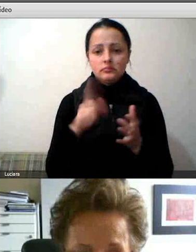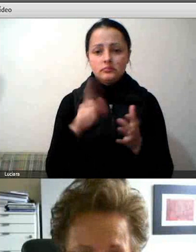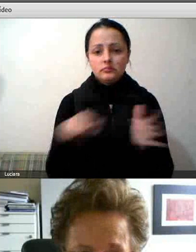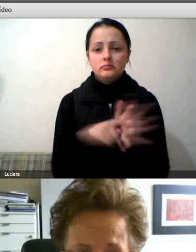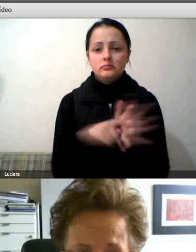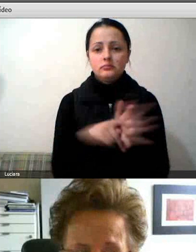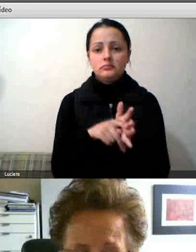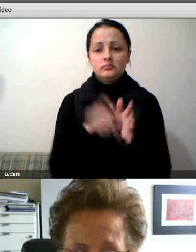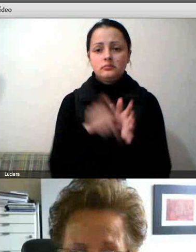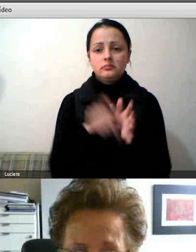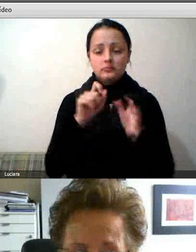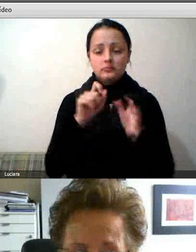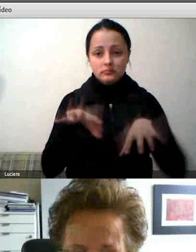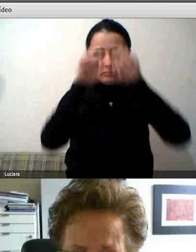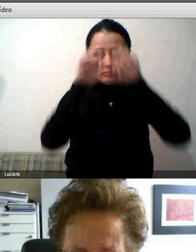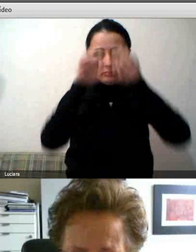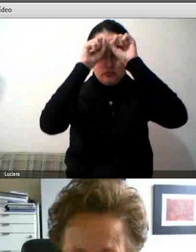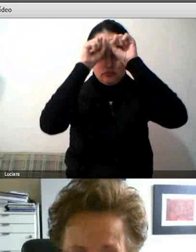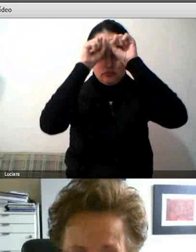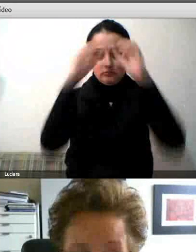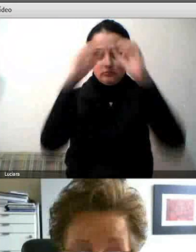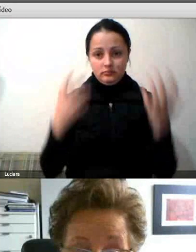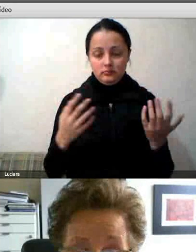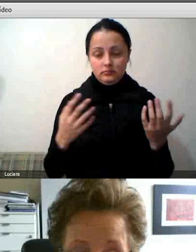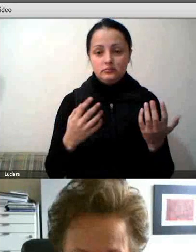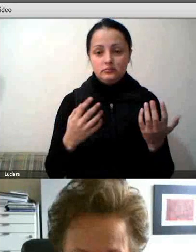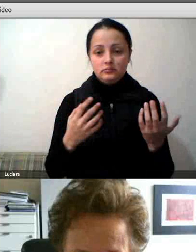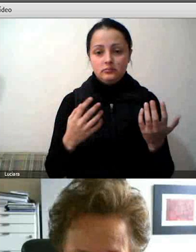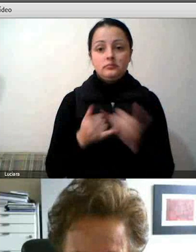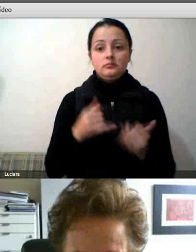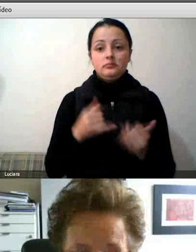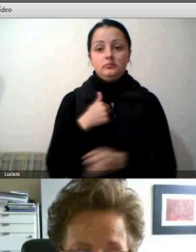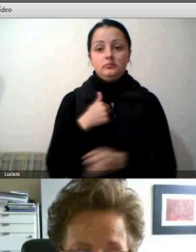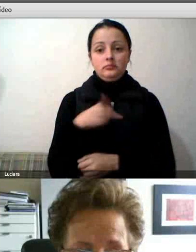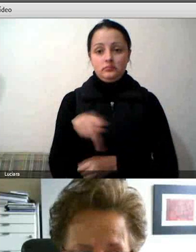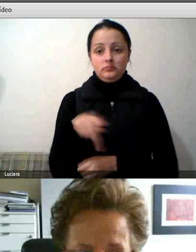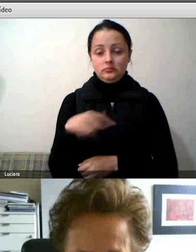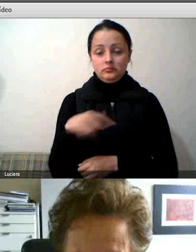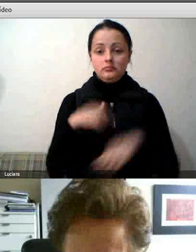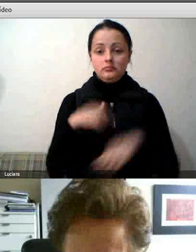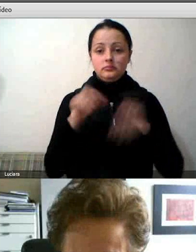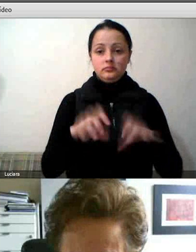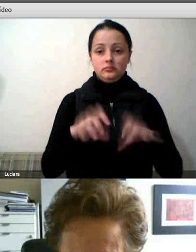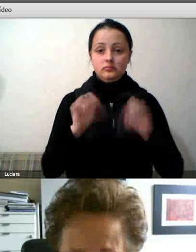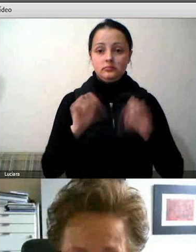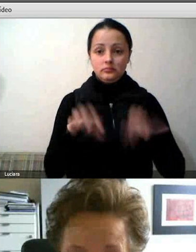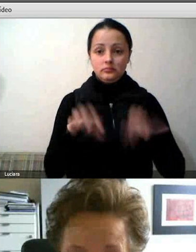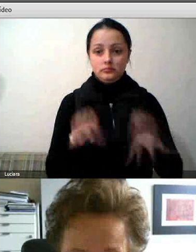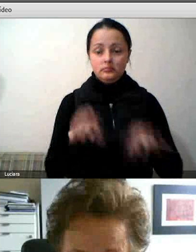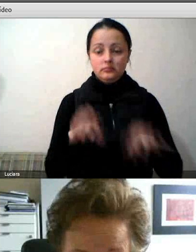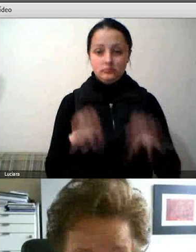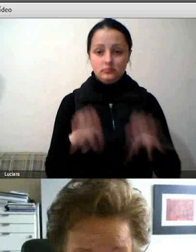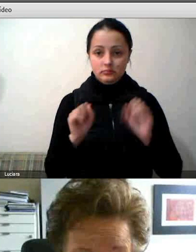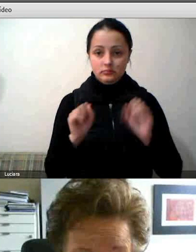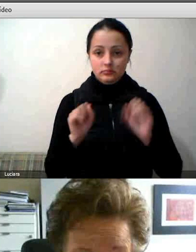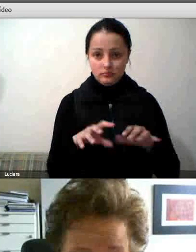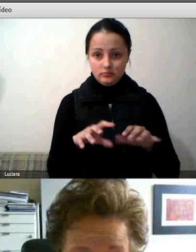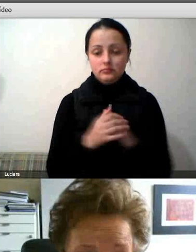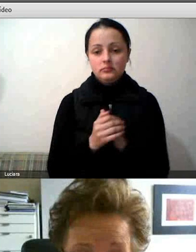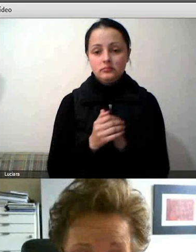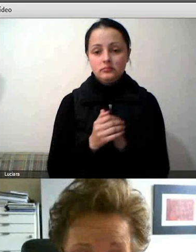se aquelas informações e aquele conhecimento que estão constituindo o objeto de